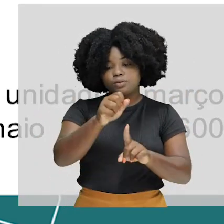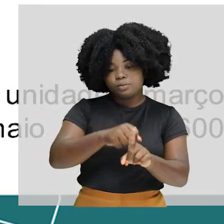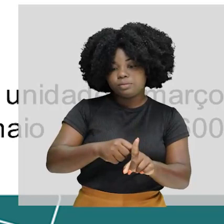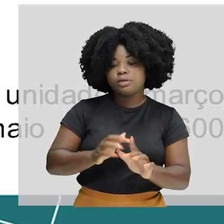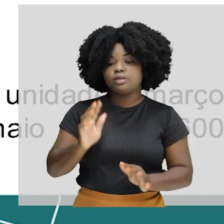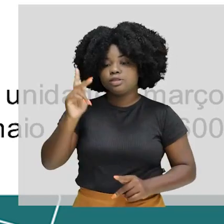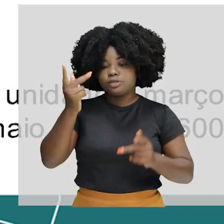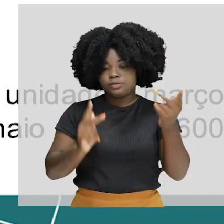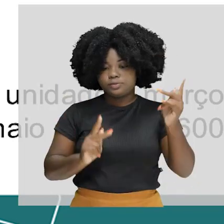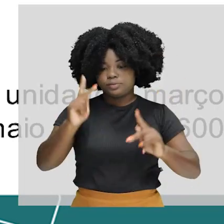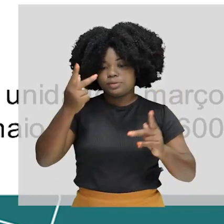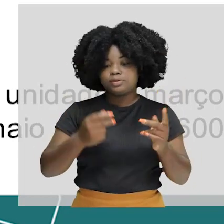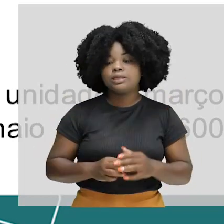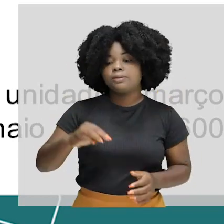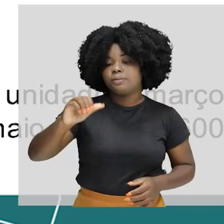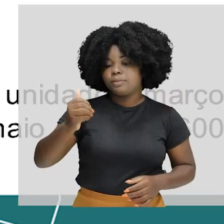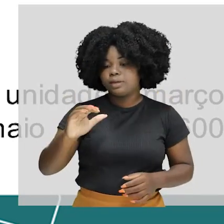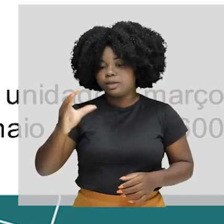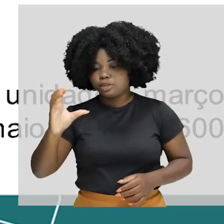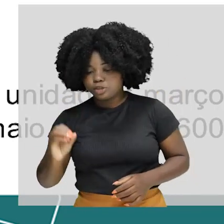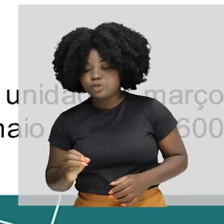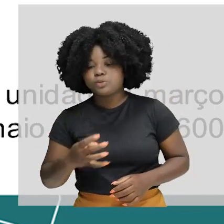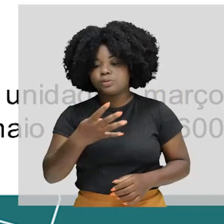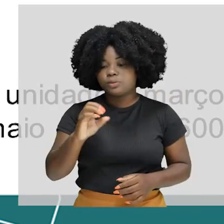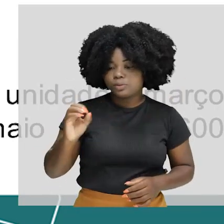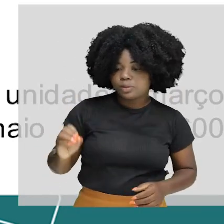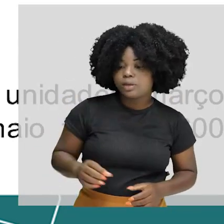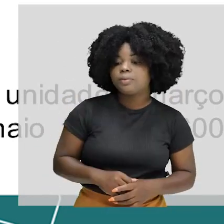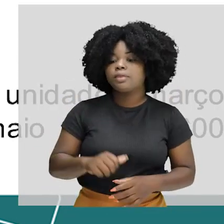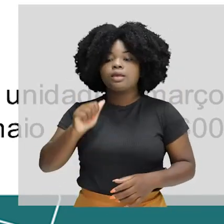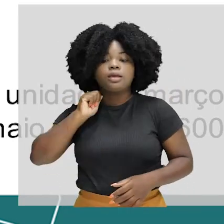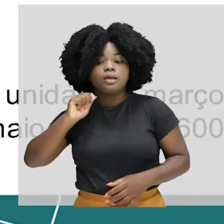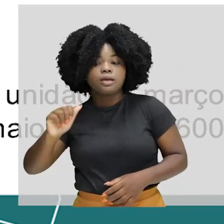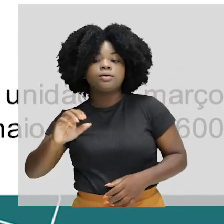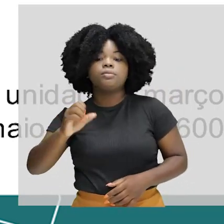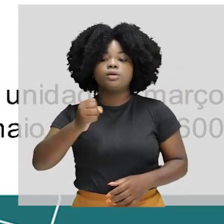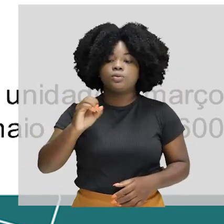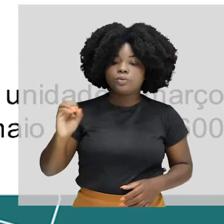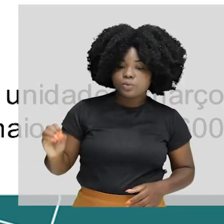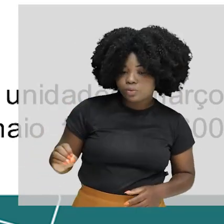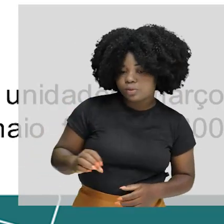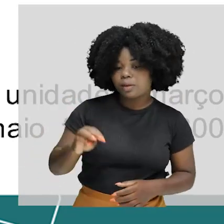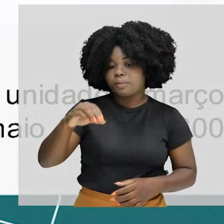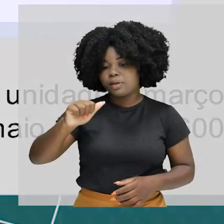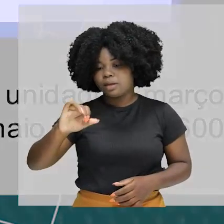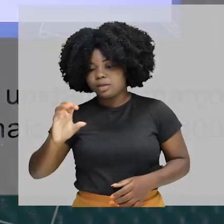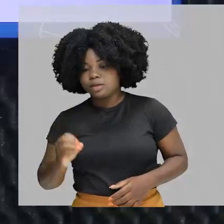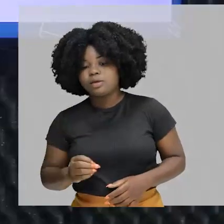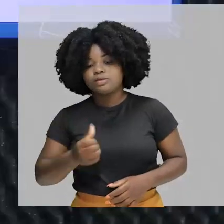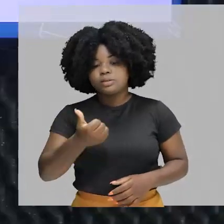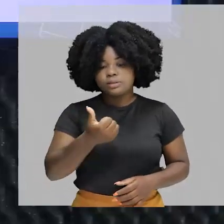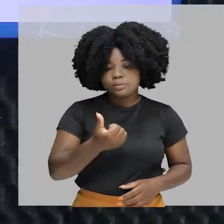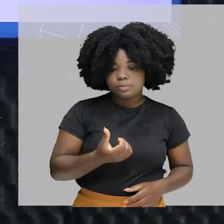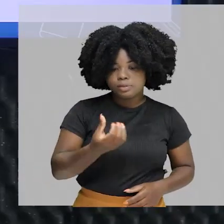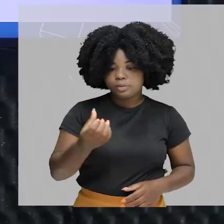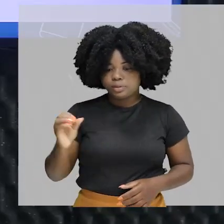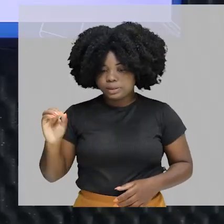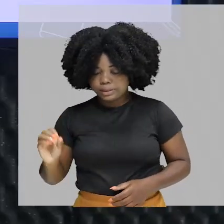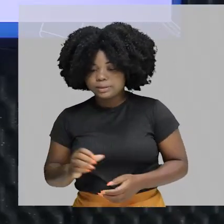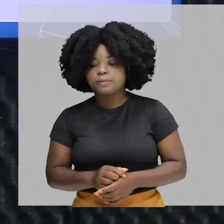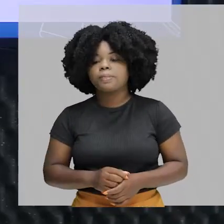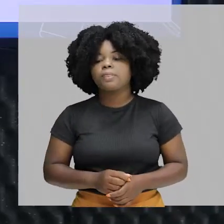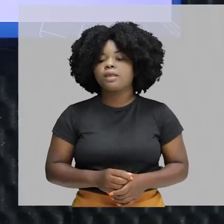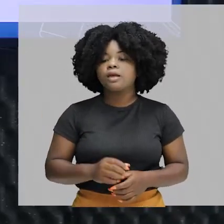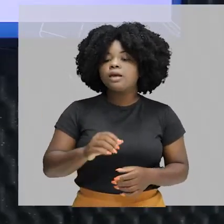foi 200, em março, 400, em abril, 800, em maio, 1.600 unidades